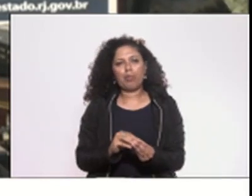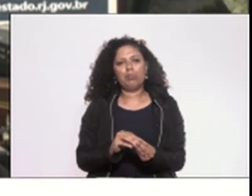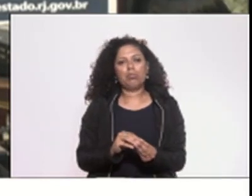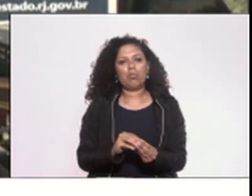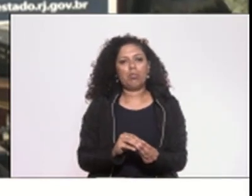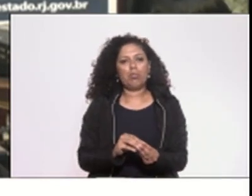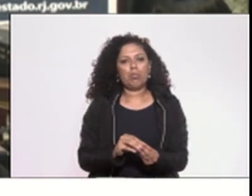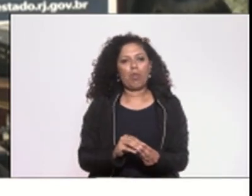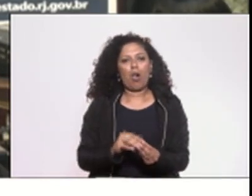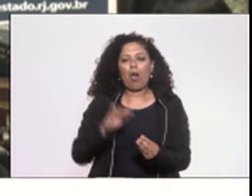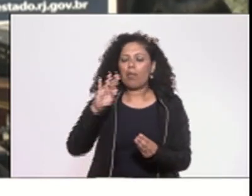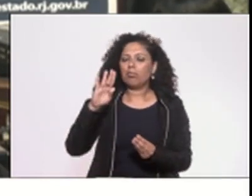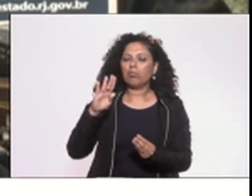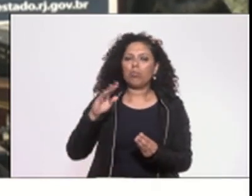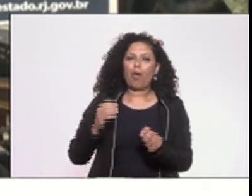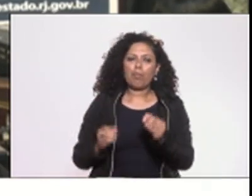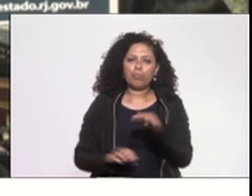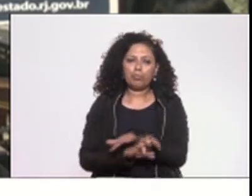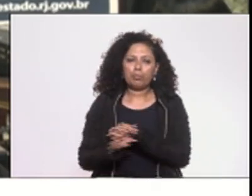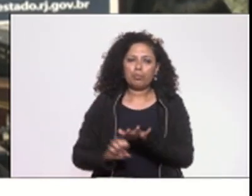BioSolvit. O que nós somos?